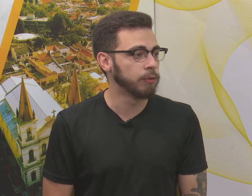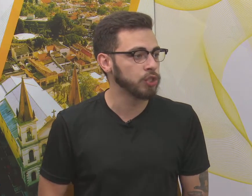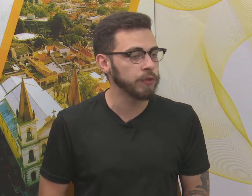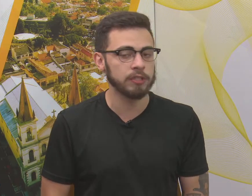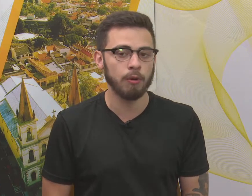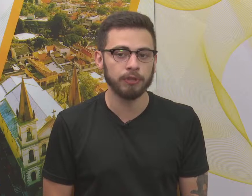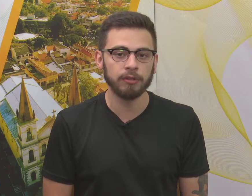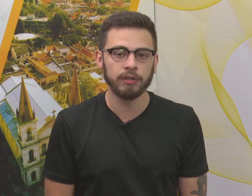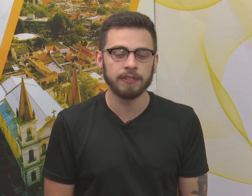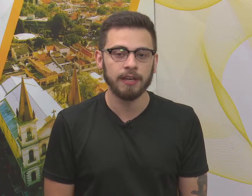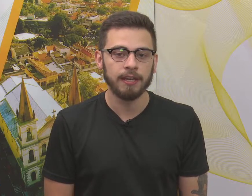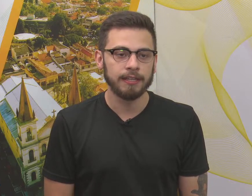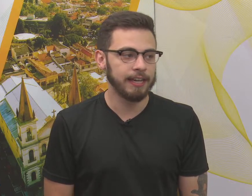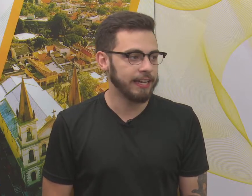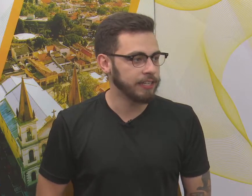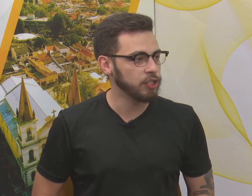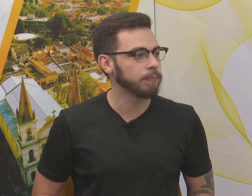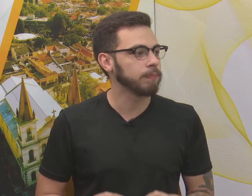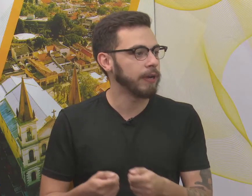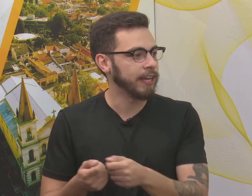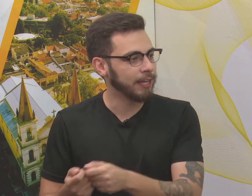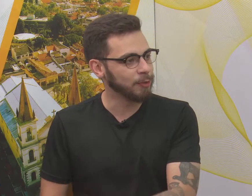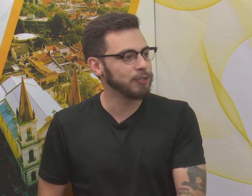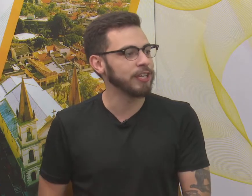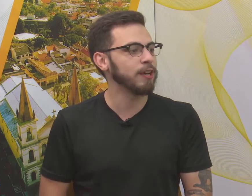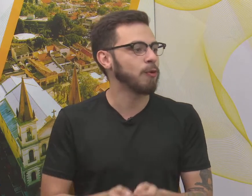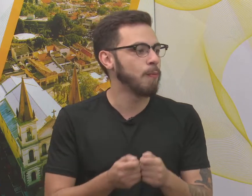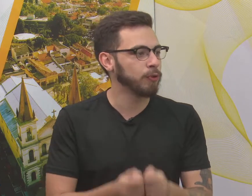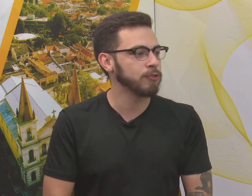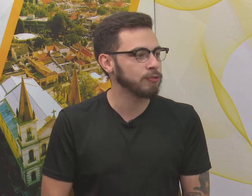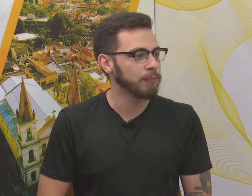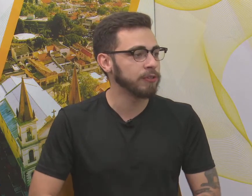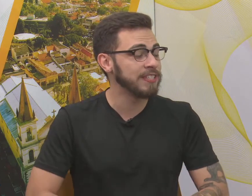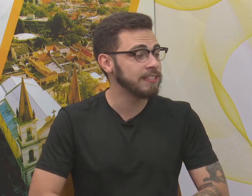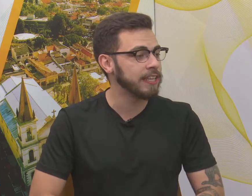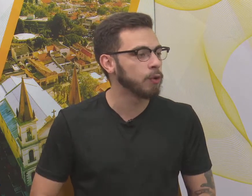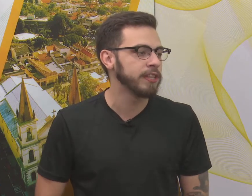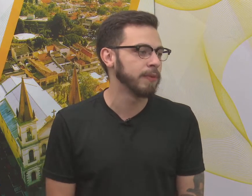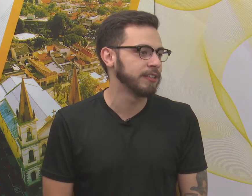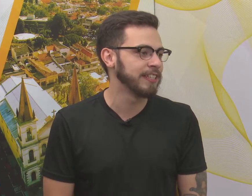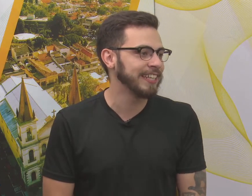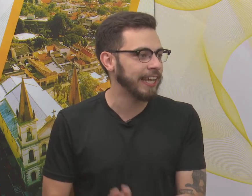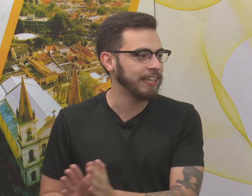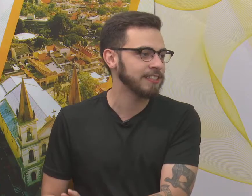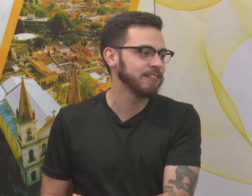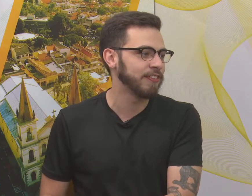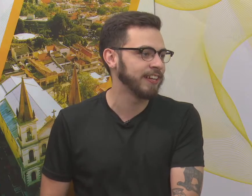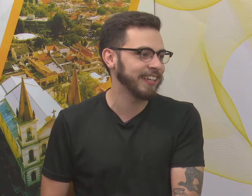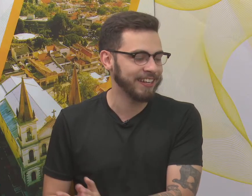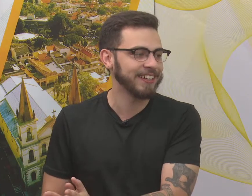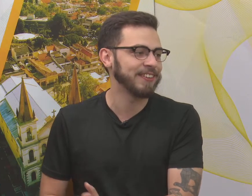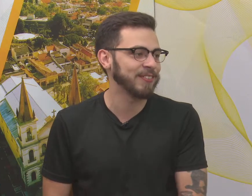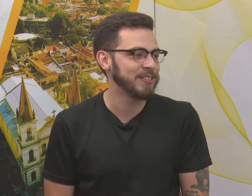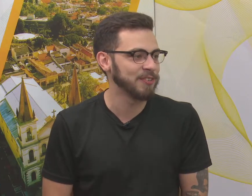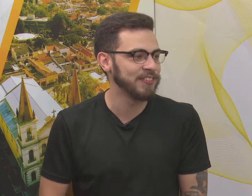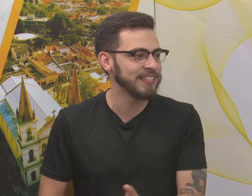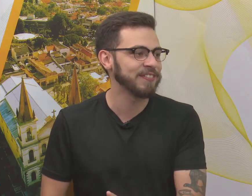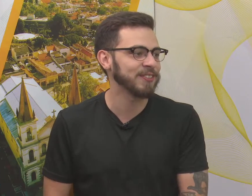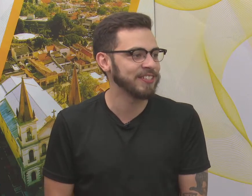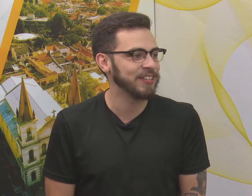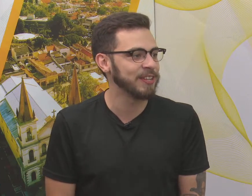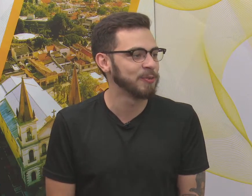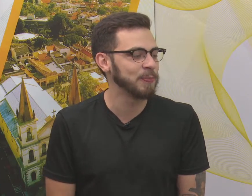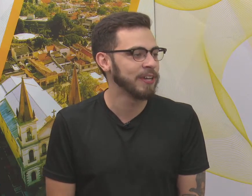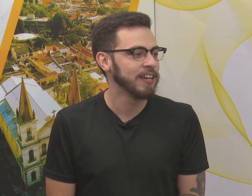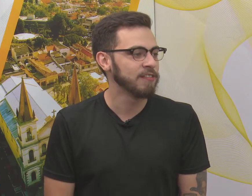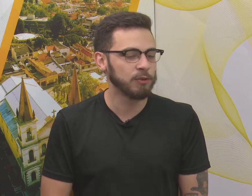humildes, né? Não tinham esses computadores. E aí a gente arrecadou o dinheiro, comprou todos os computadores e zerou a demanda. Ninguém na Sanfran, que é a faculdade que eu fiz, né? A Faculdade